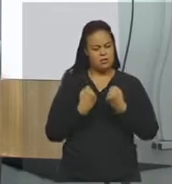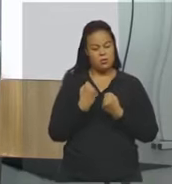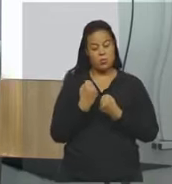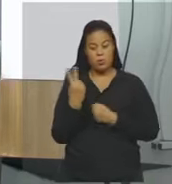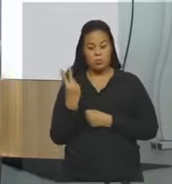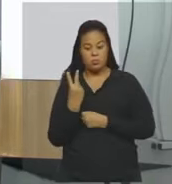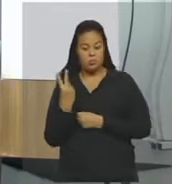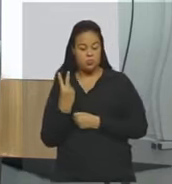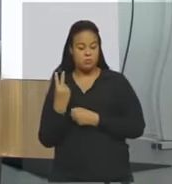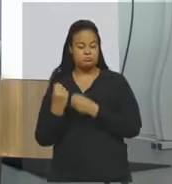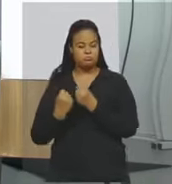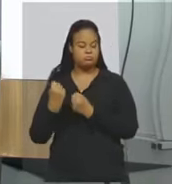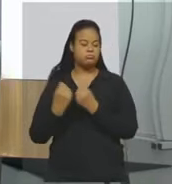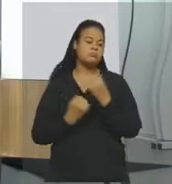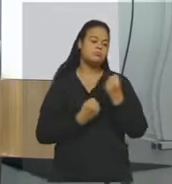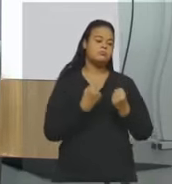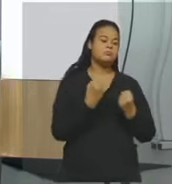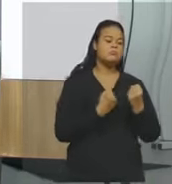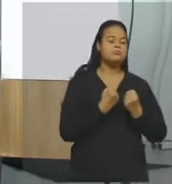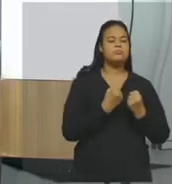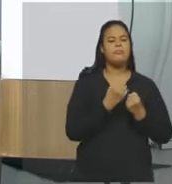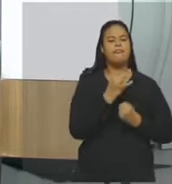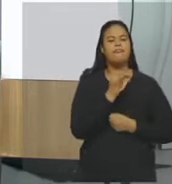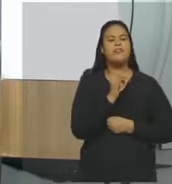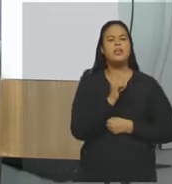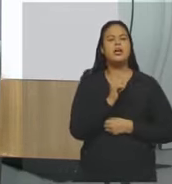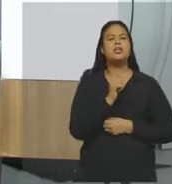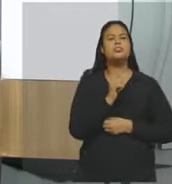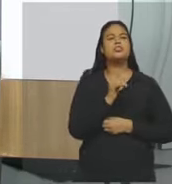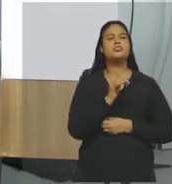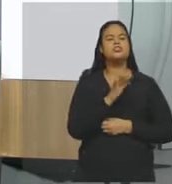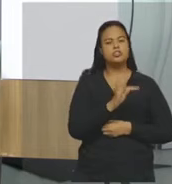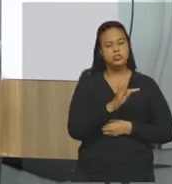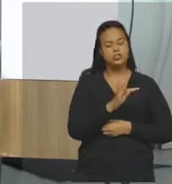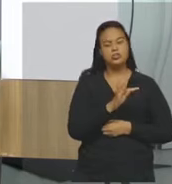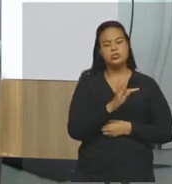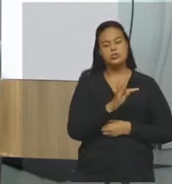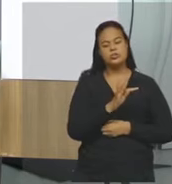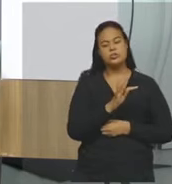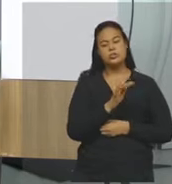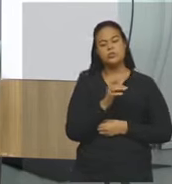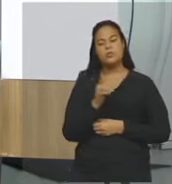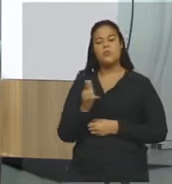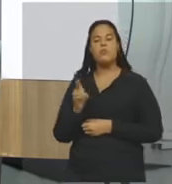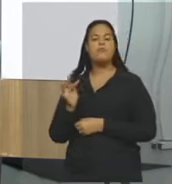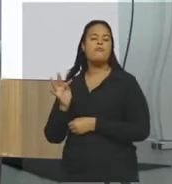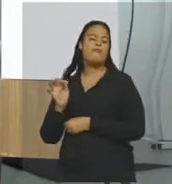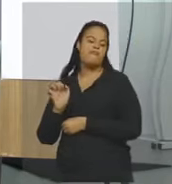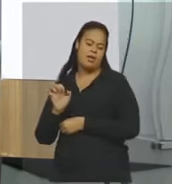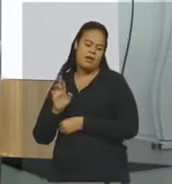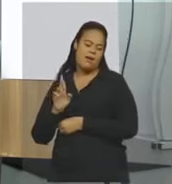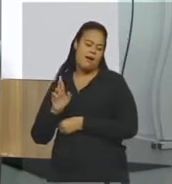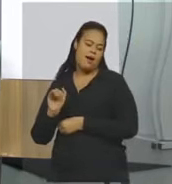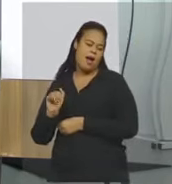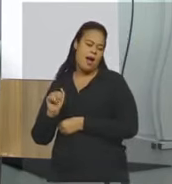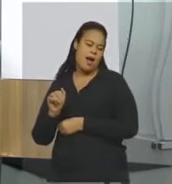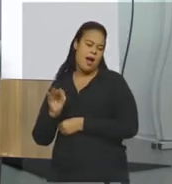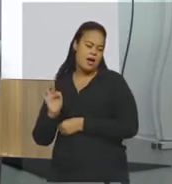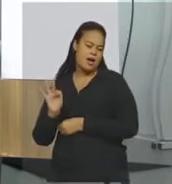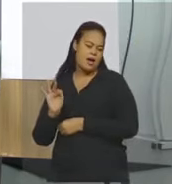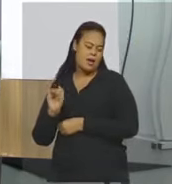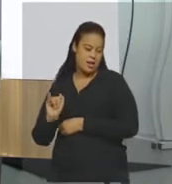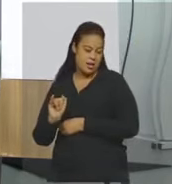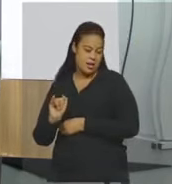dois automóveis, pega, por exemplo, um Fiat Uno e pega uma Ferrari. Os dois carros